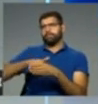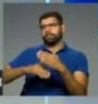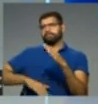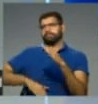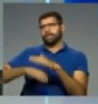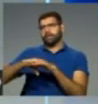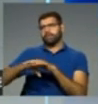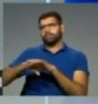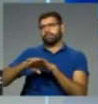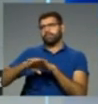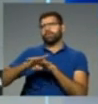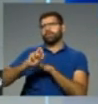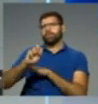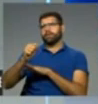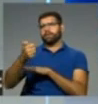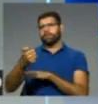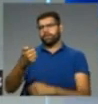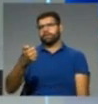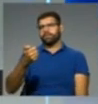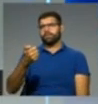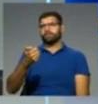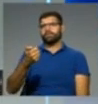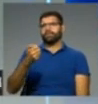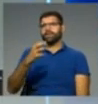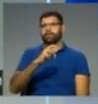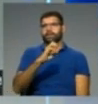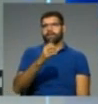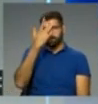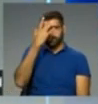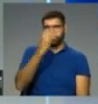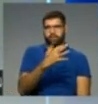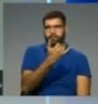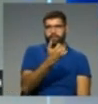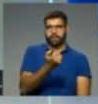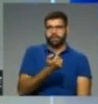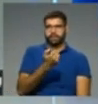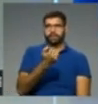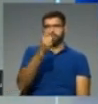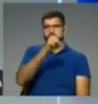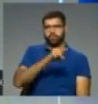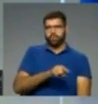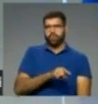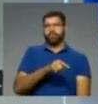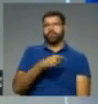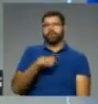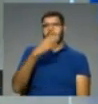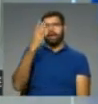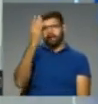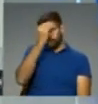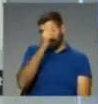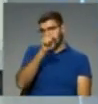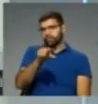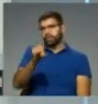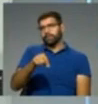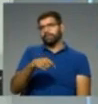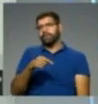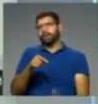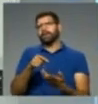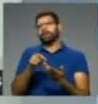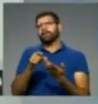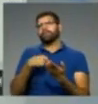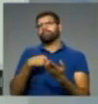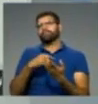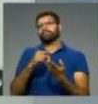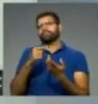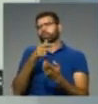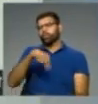atingem valores da ordem dos 35 graus, 30 para Setúbal, 25 na costa de Vicentina, e ao contrário do restante território, a